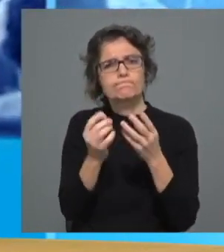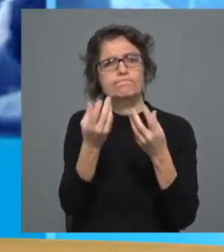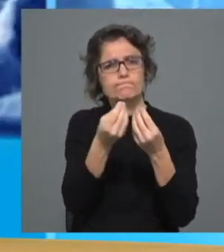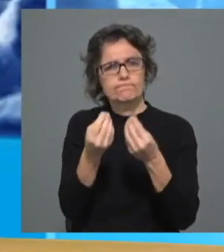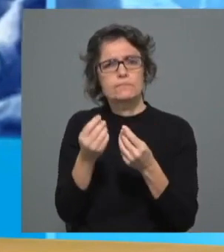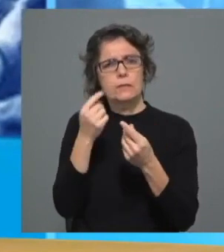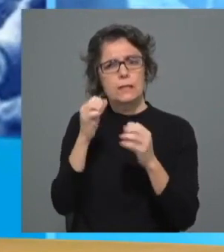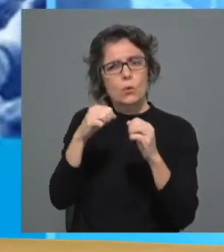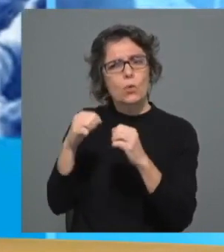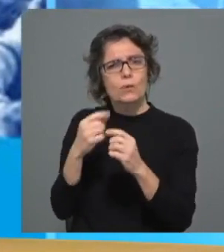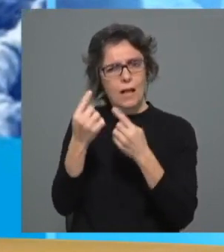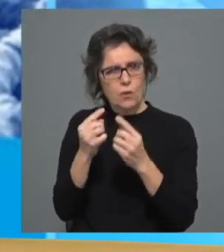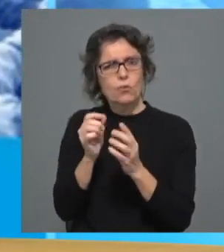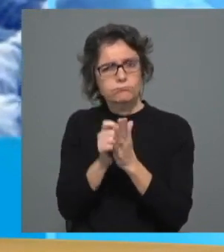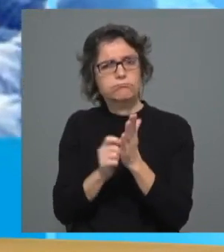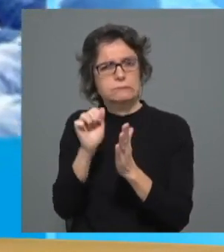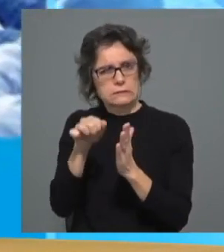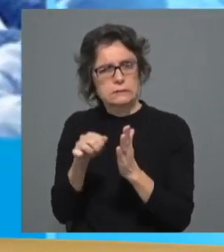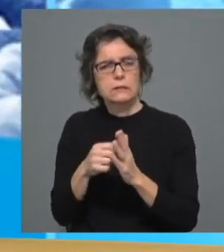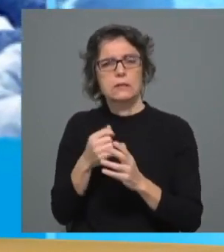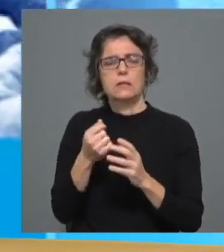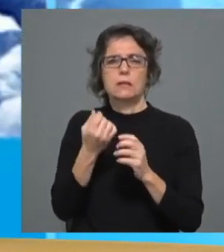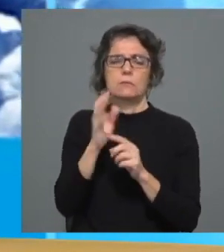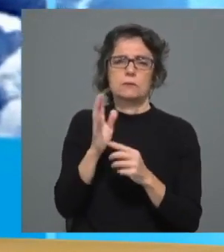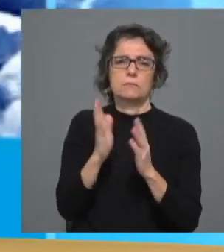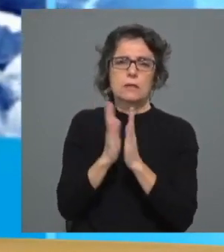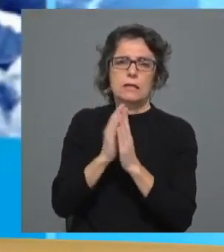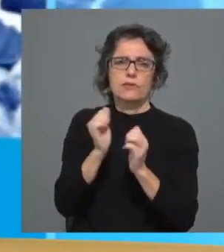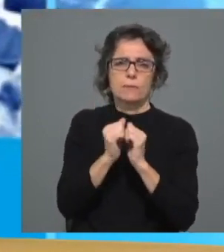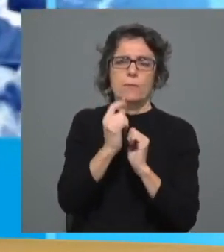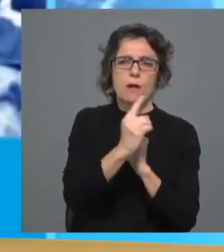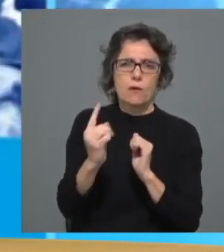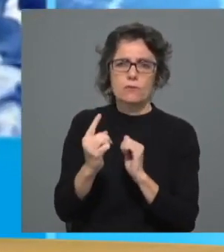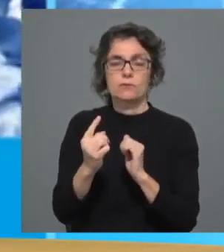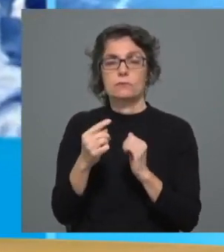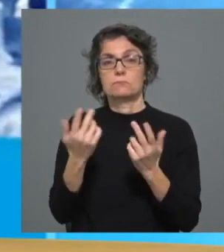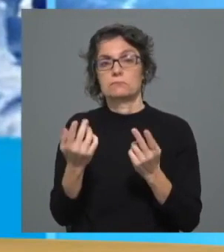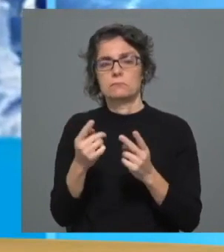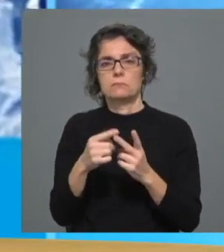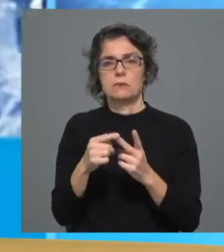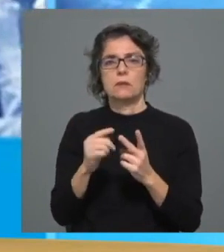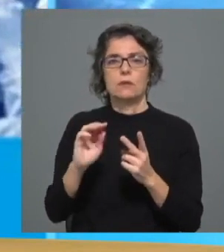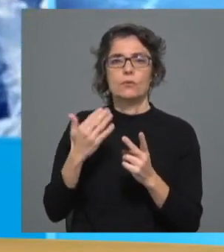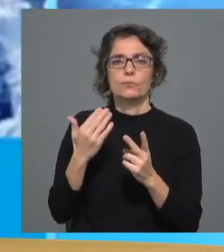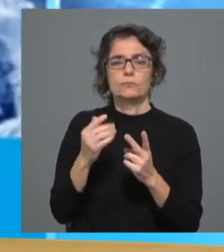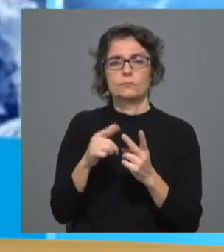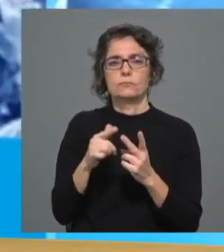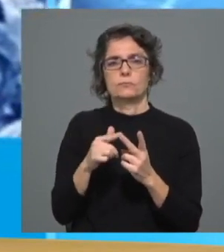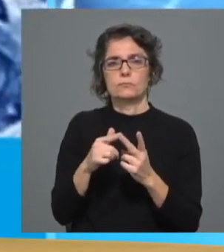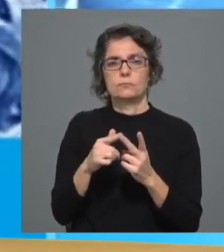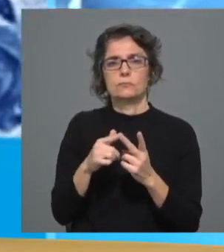aos princípios da doutrina social da Igreja, que queremos salientar, portanto, o princípio de que